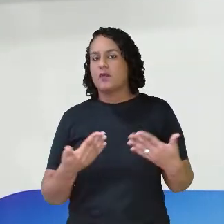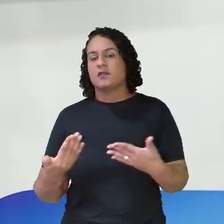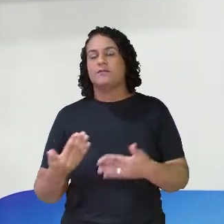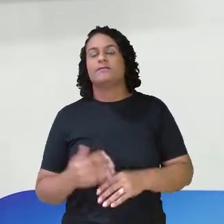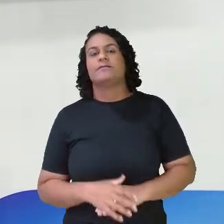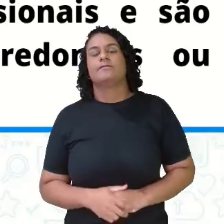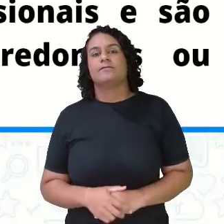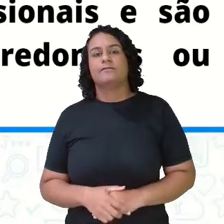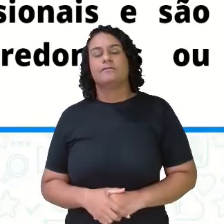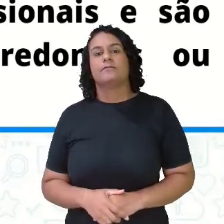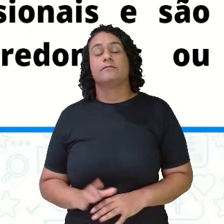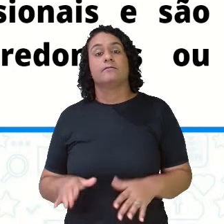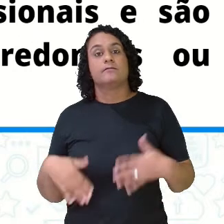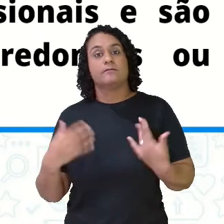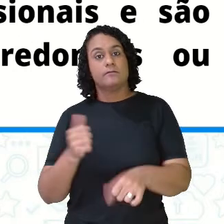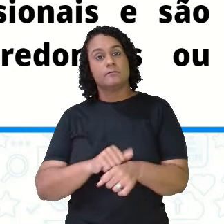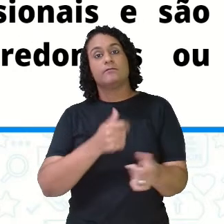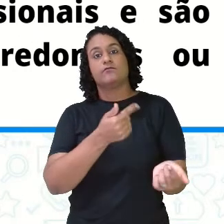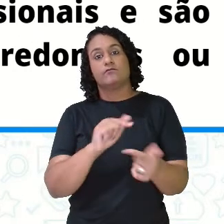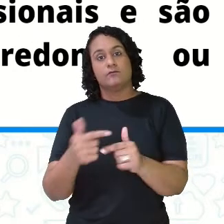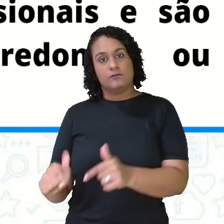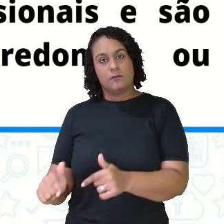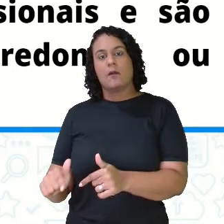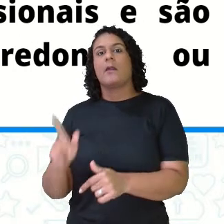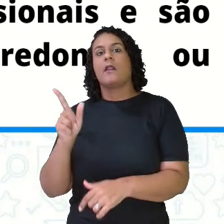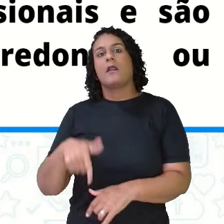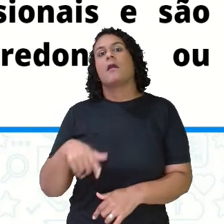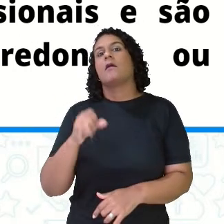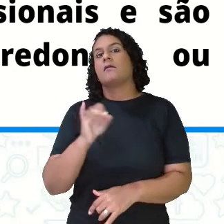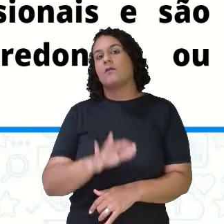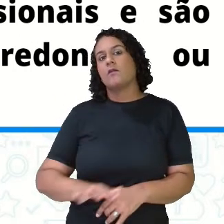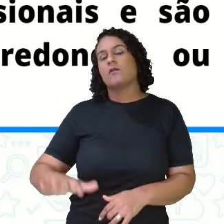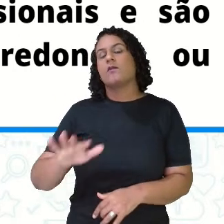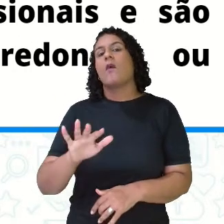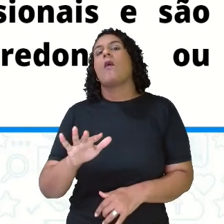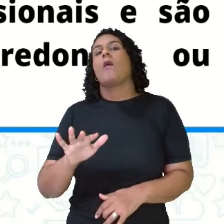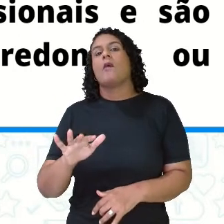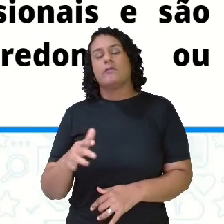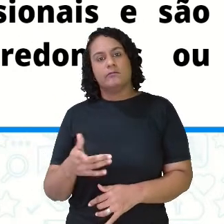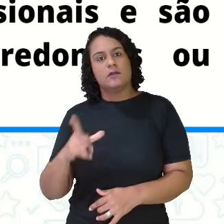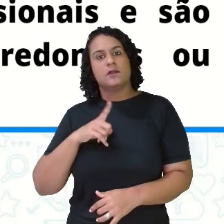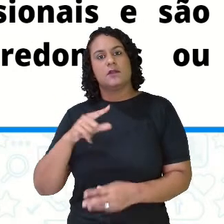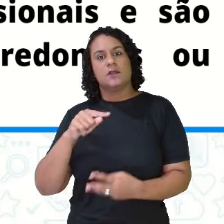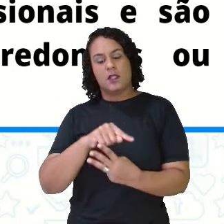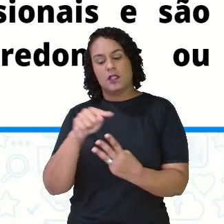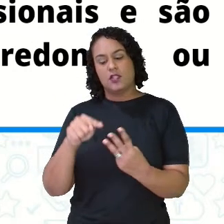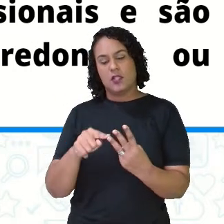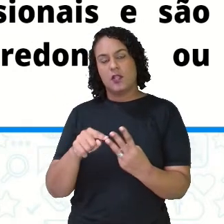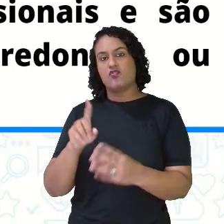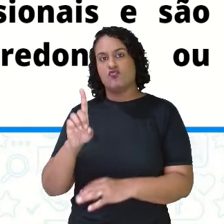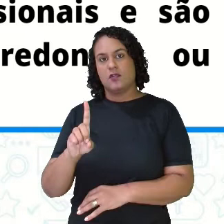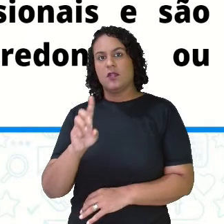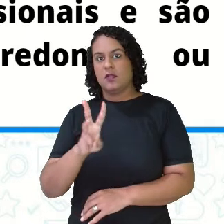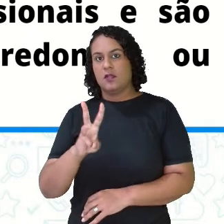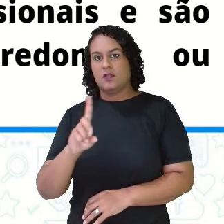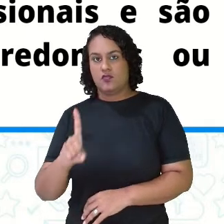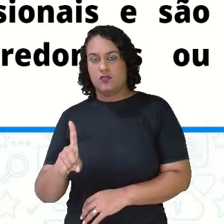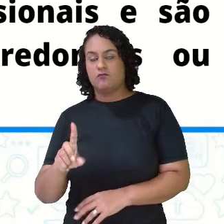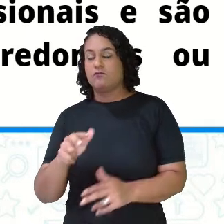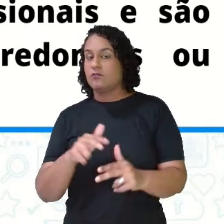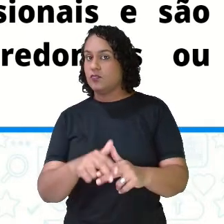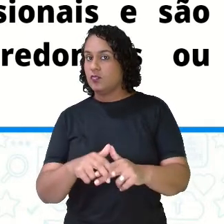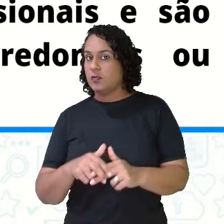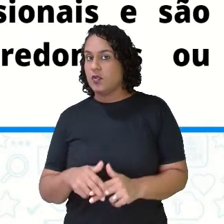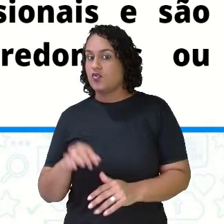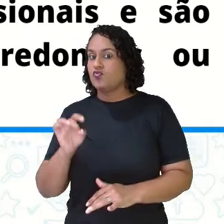eles. Sólidos geométricos são figuras geométricas que possuem 3 dimensões. E por isso